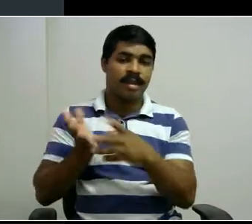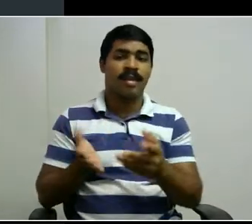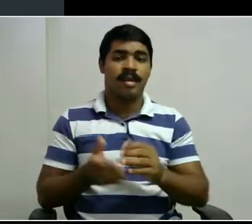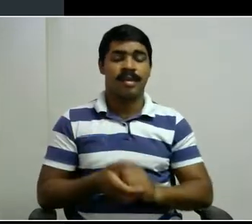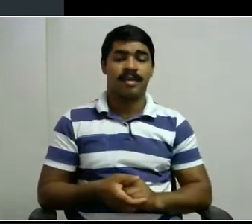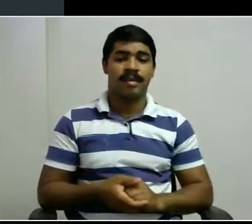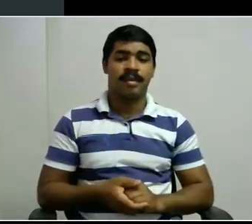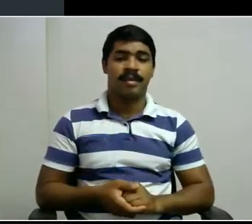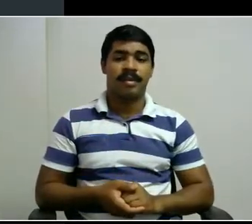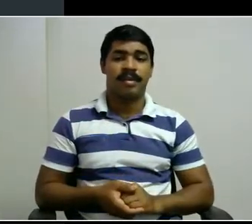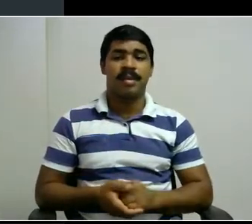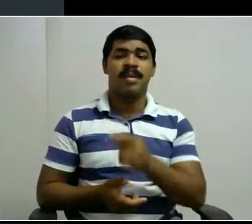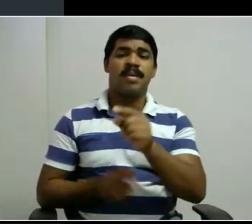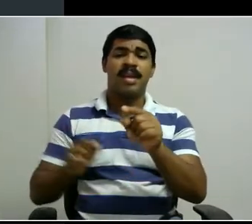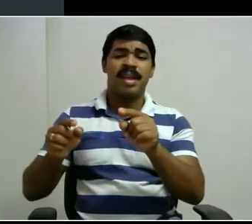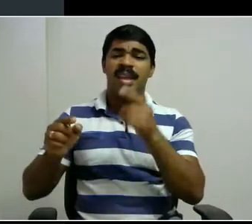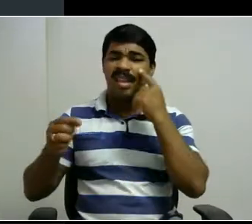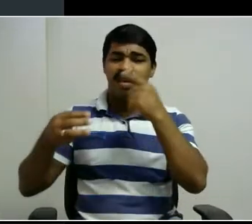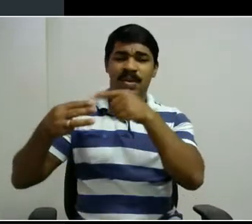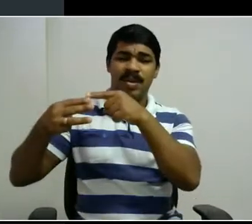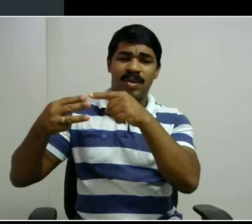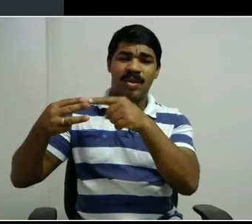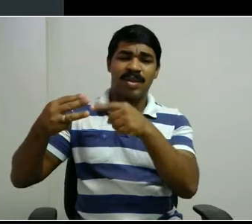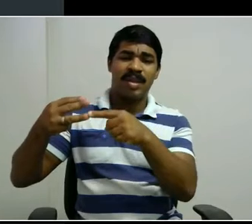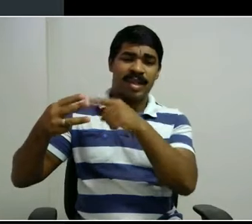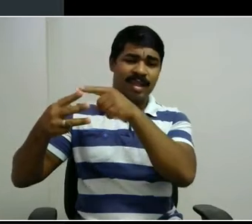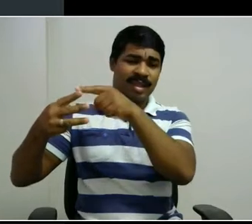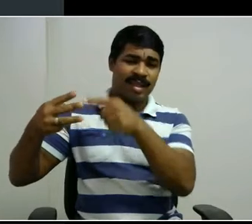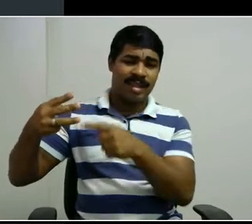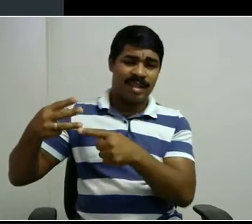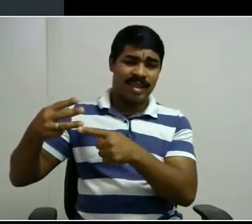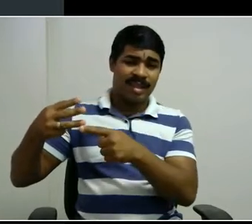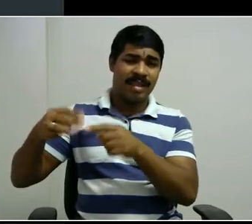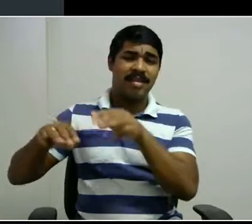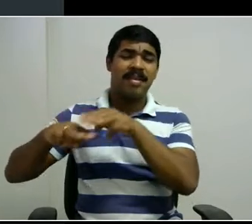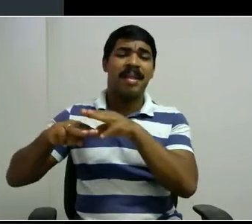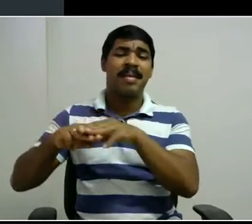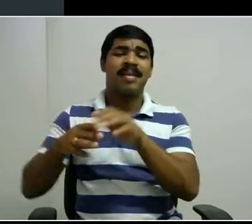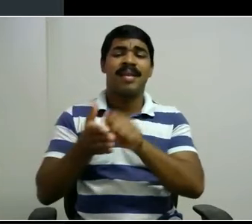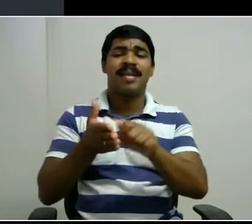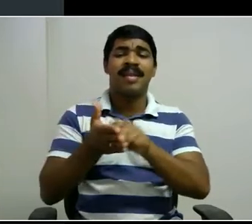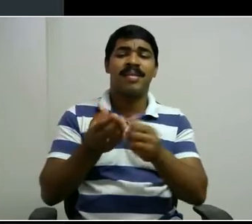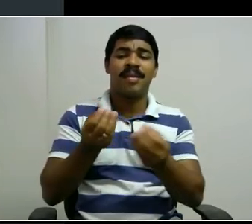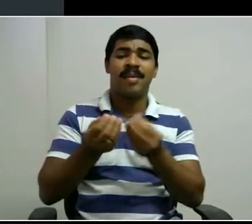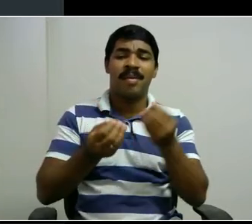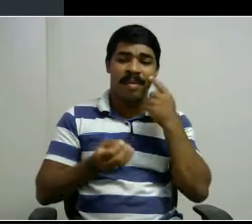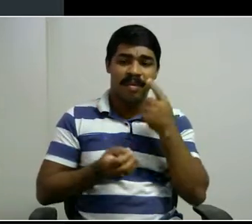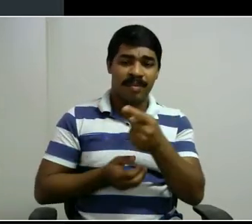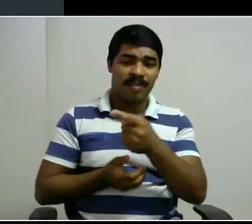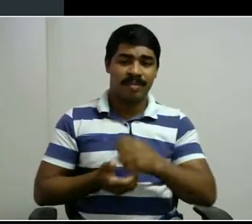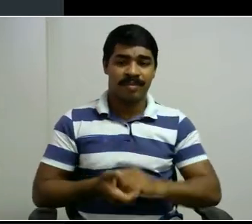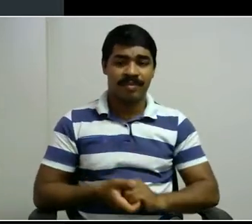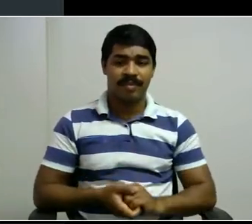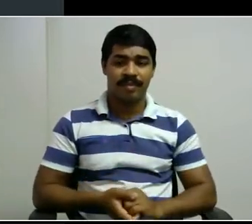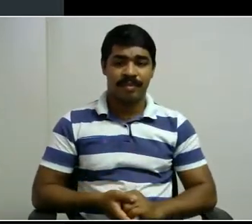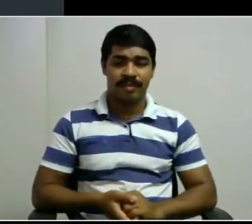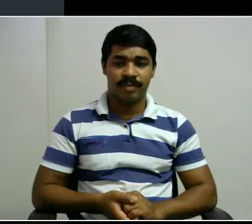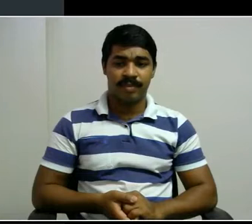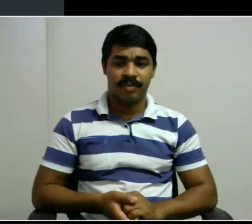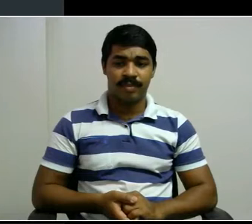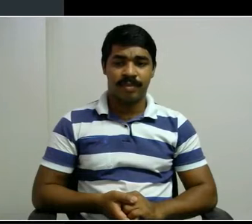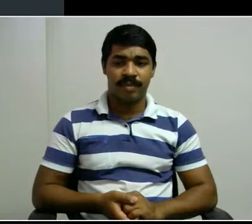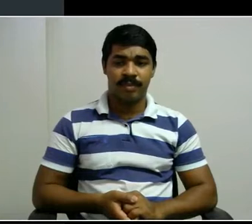ó, em fórmulas matemáticas, um modo matemático? Você escreve assim, ó. Né? F de x ele é menor que zero, ou